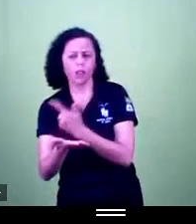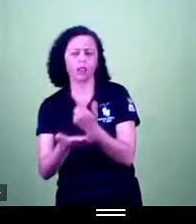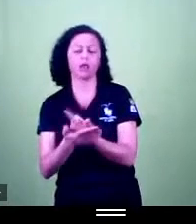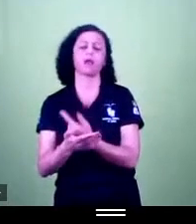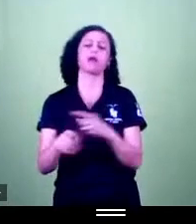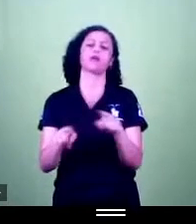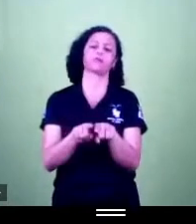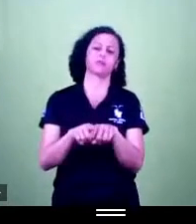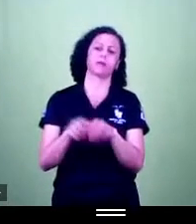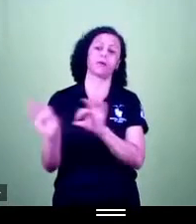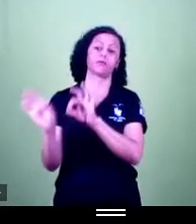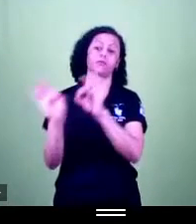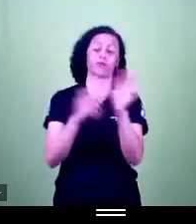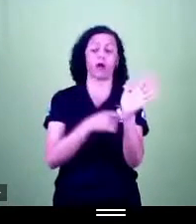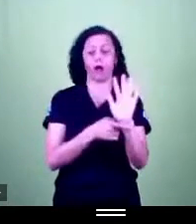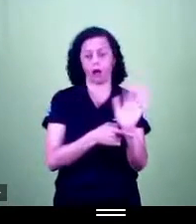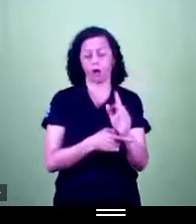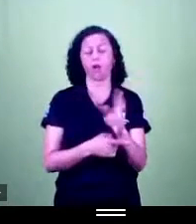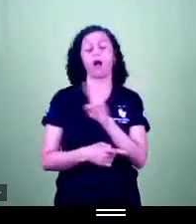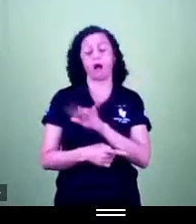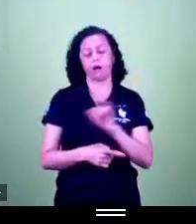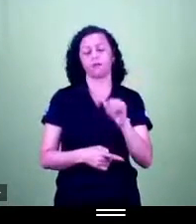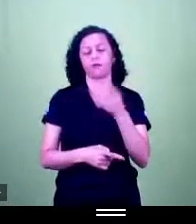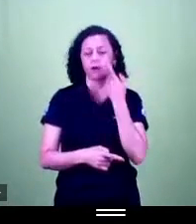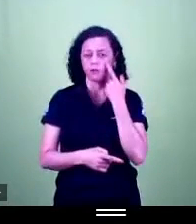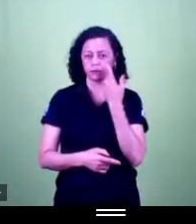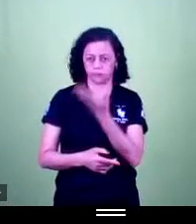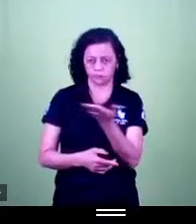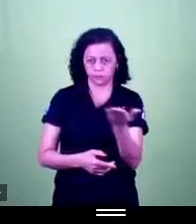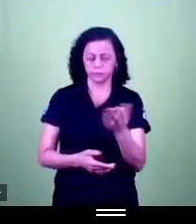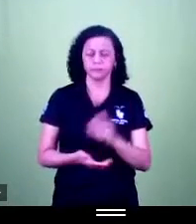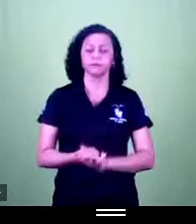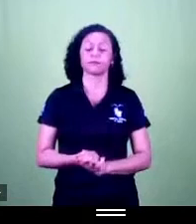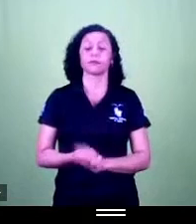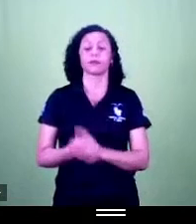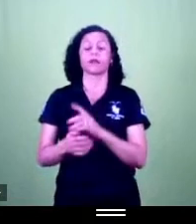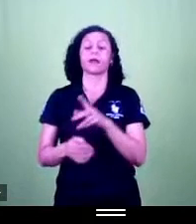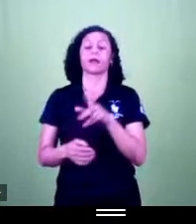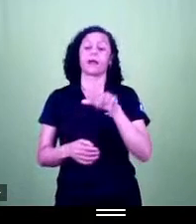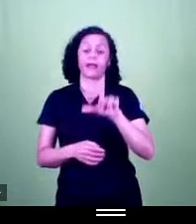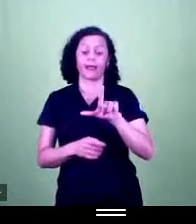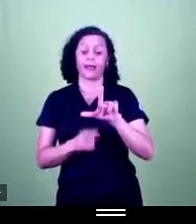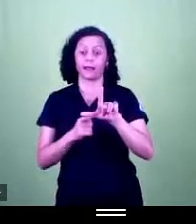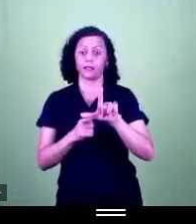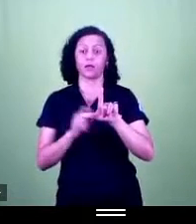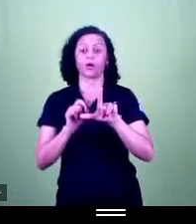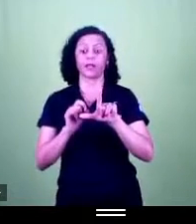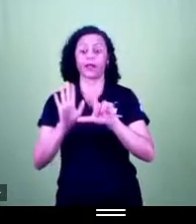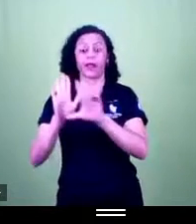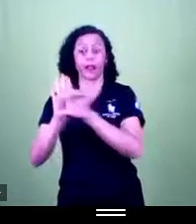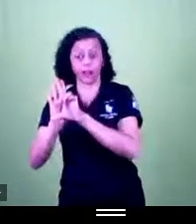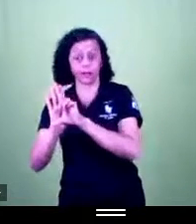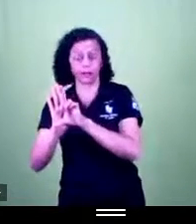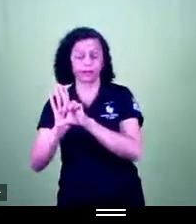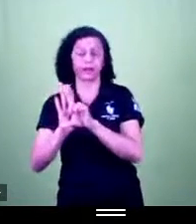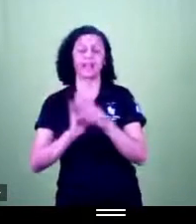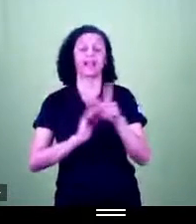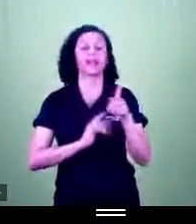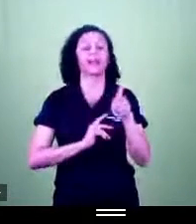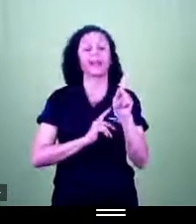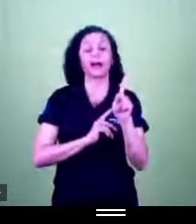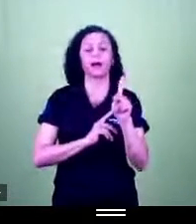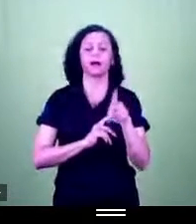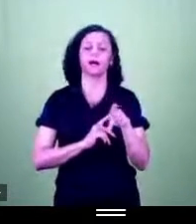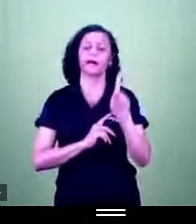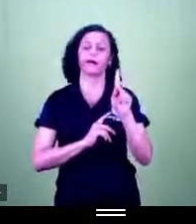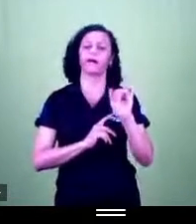e LKT. LK é de lei de Kirchhoff, C de corrente, T para tensão. Eu